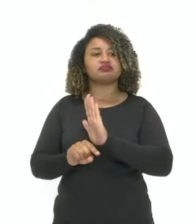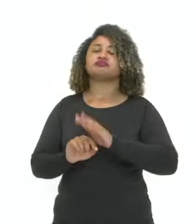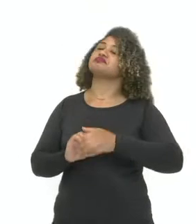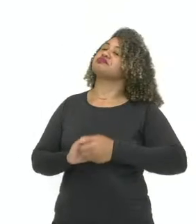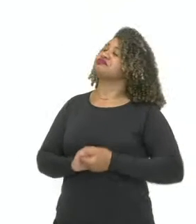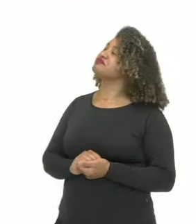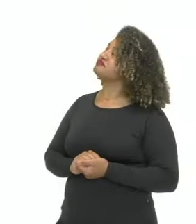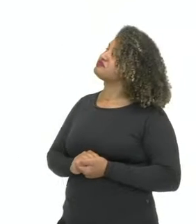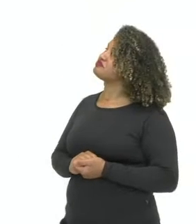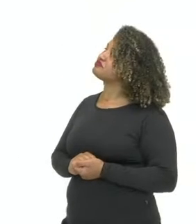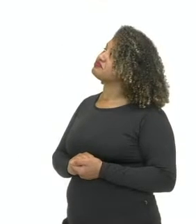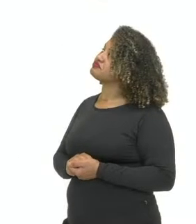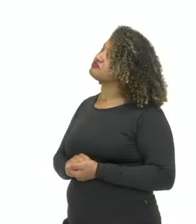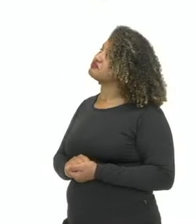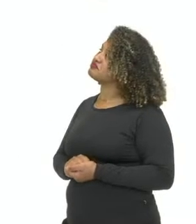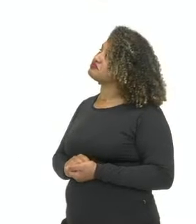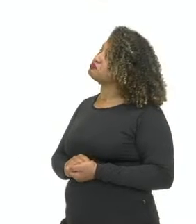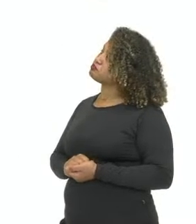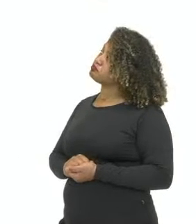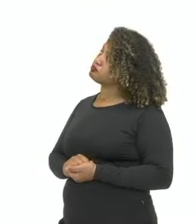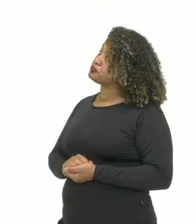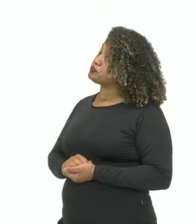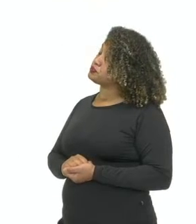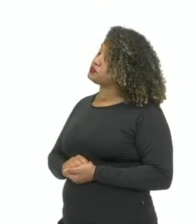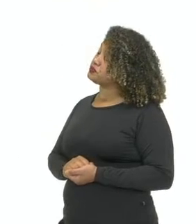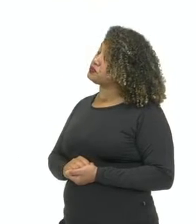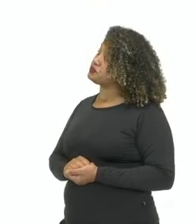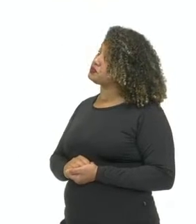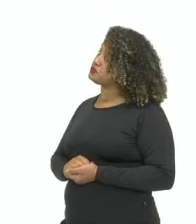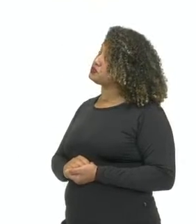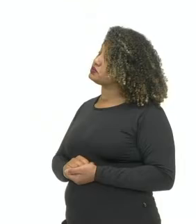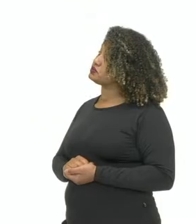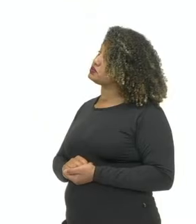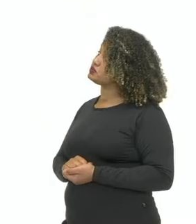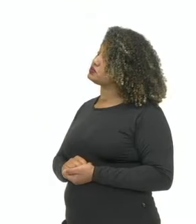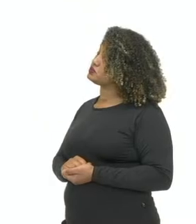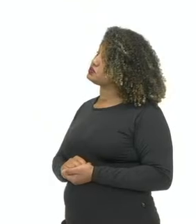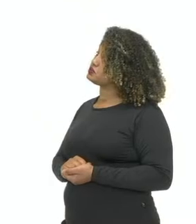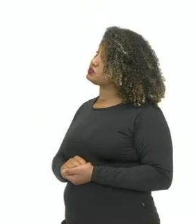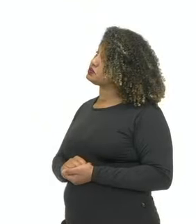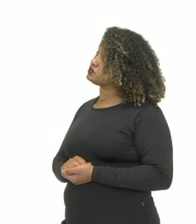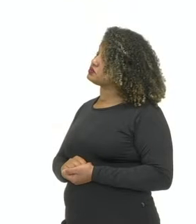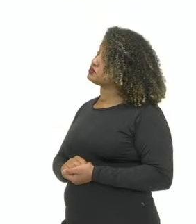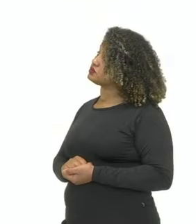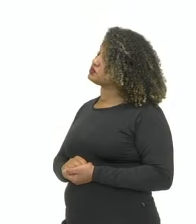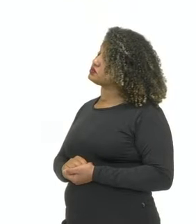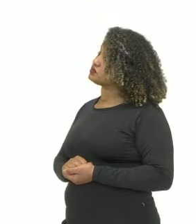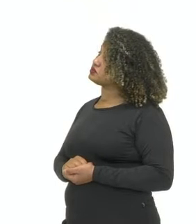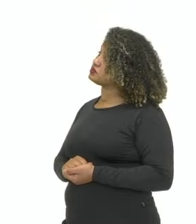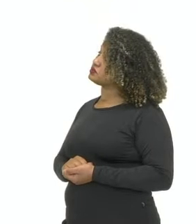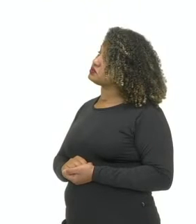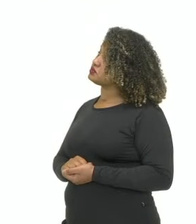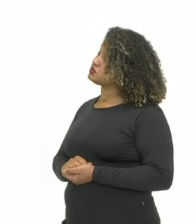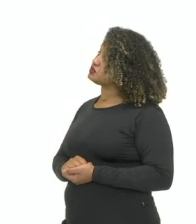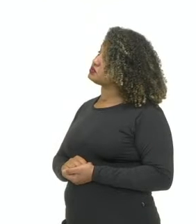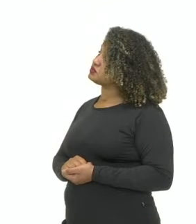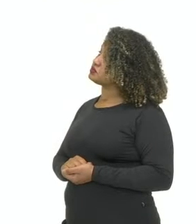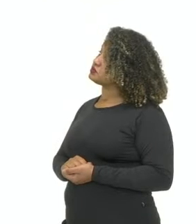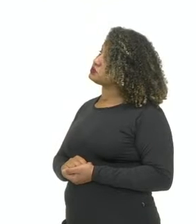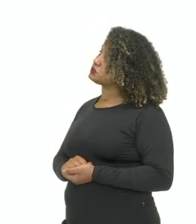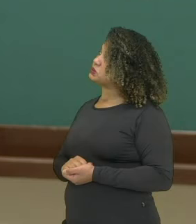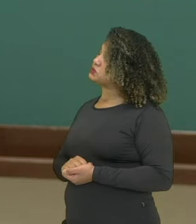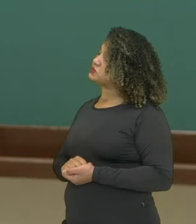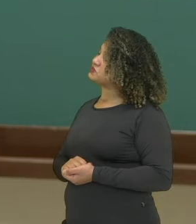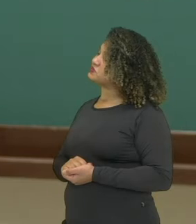certos pueblos? 2. Conoces Curitiba, capital de Paraná? 3. Que sabe mais de Miguel Cervantes